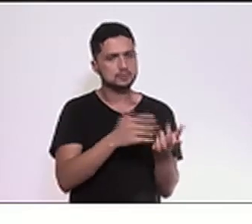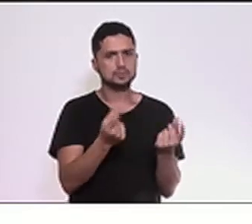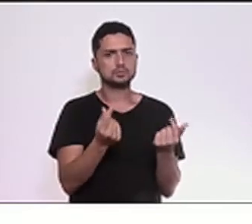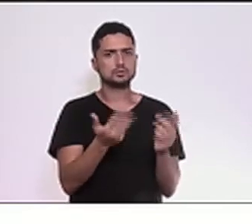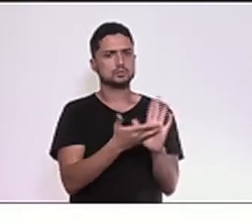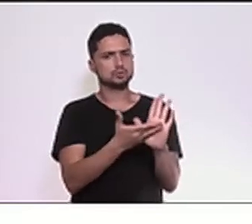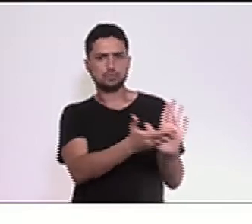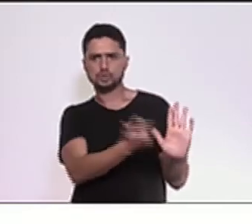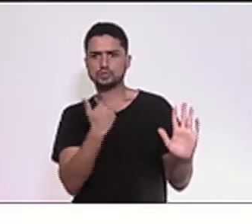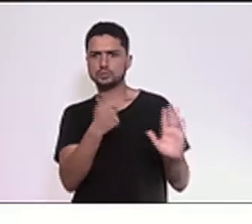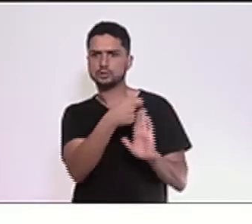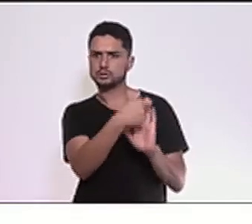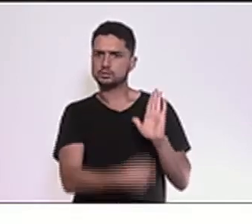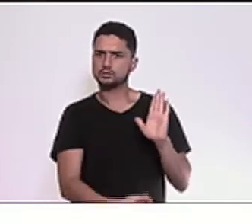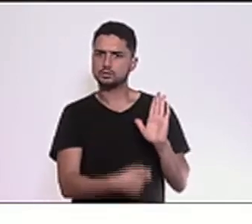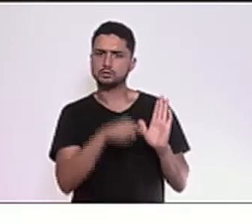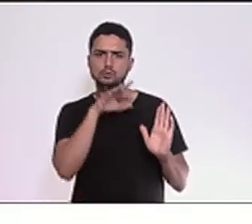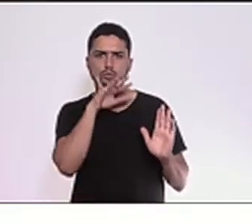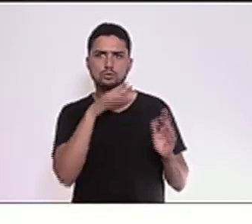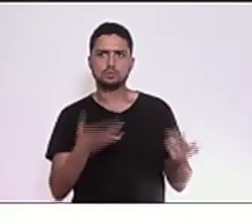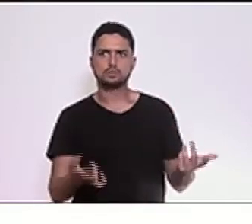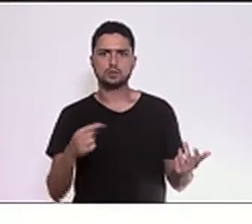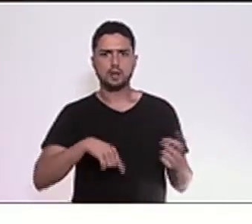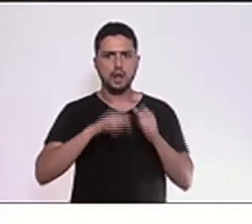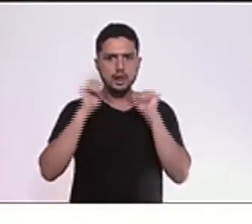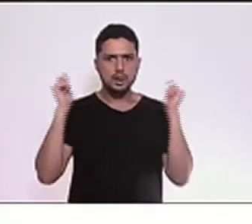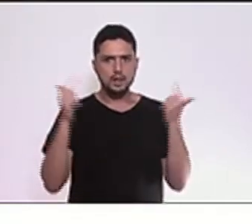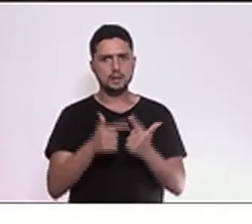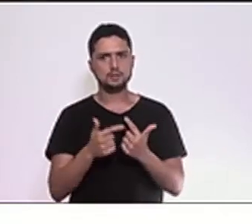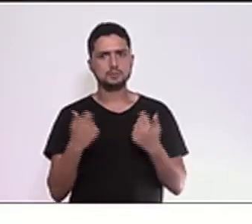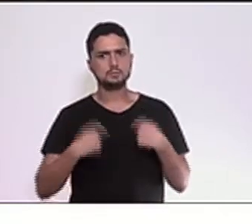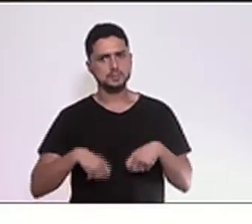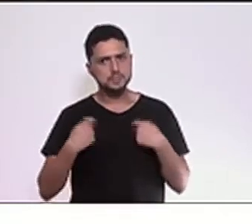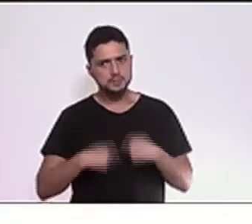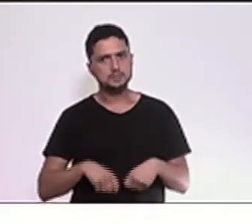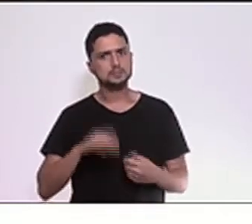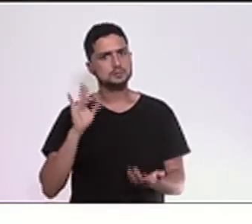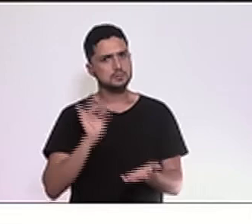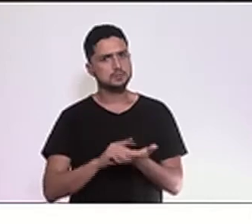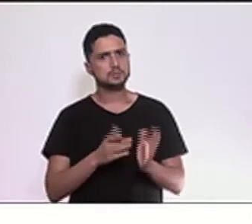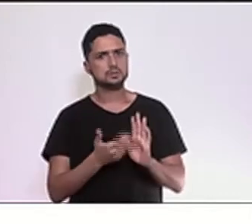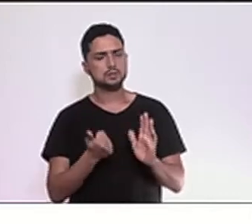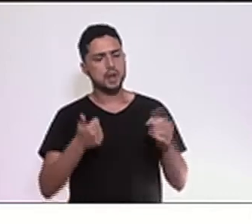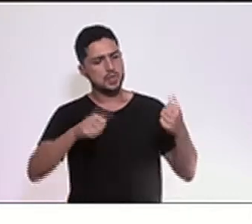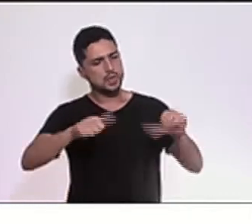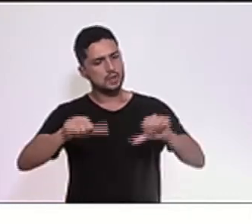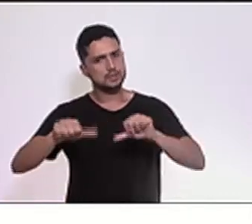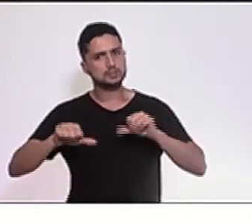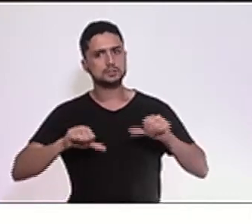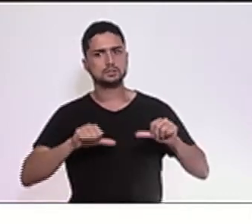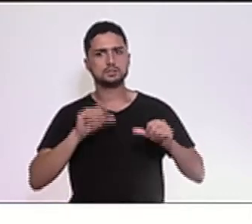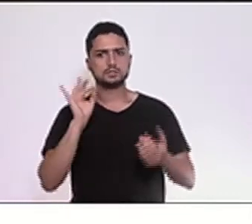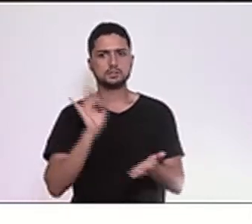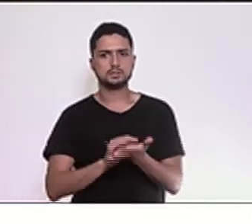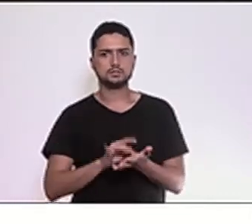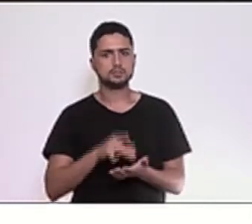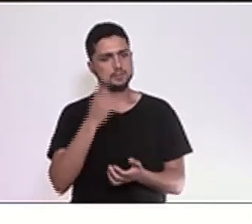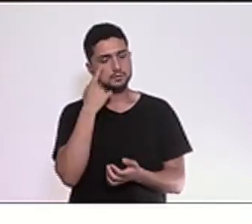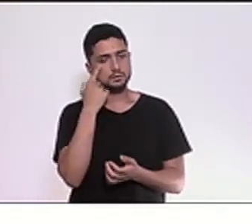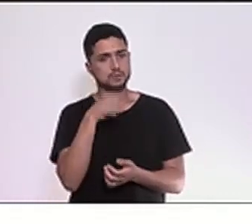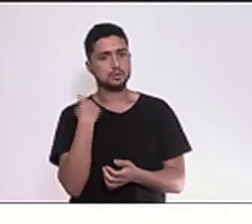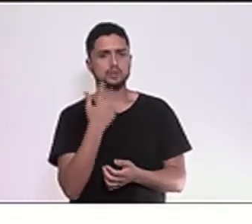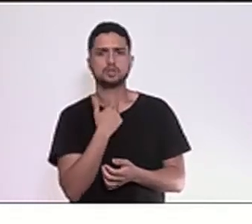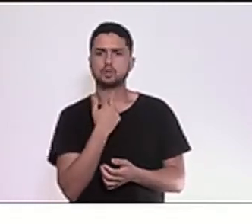esse pacote de maldade. Essa casa tem o dever de analisar e ver que não